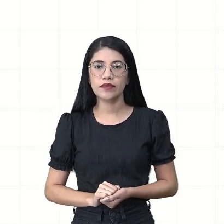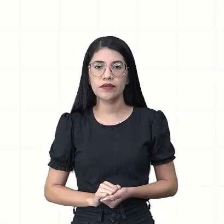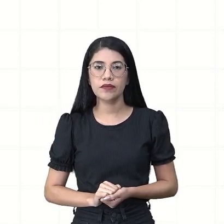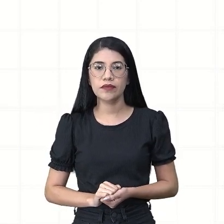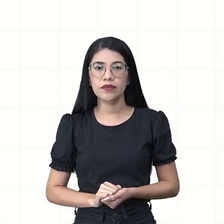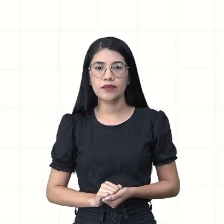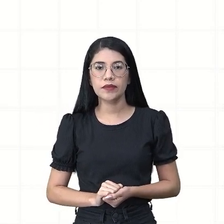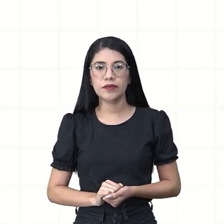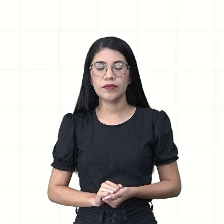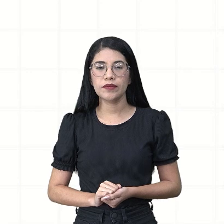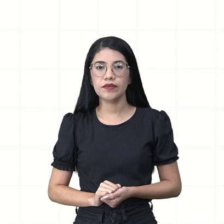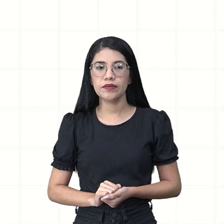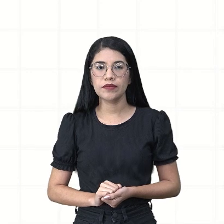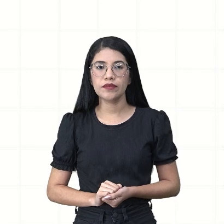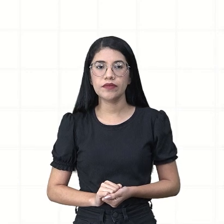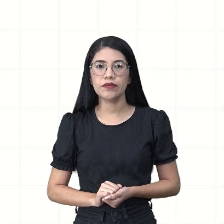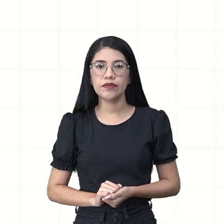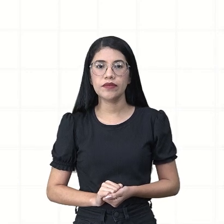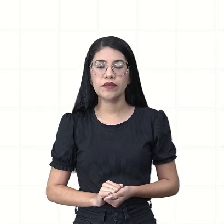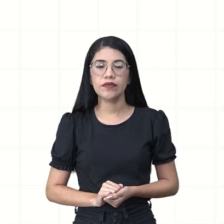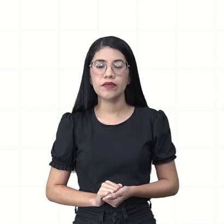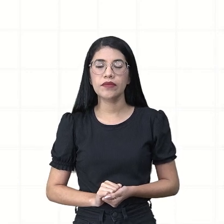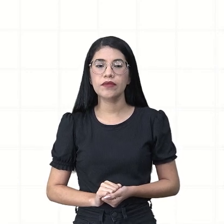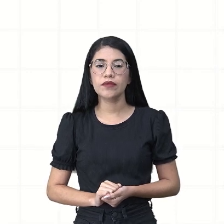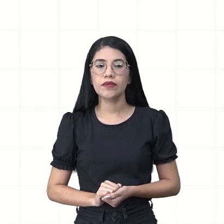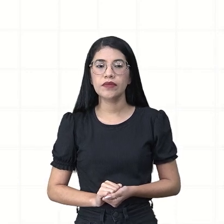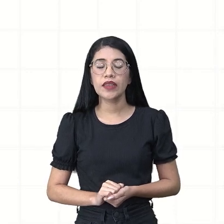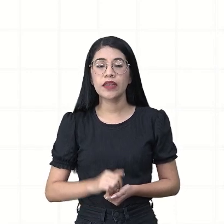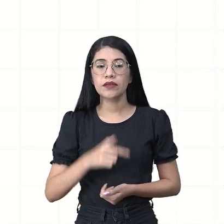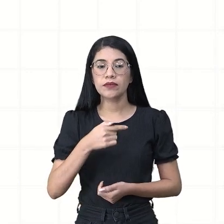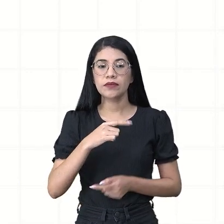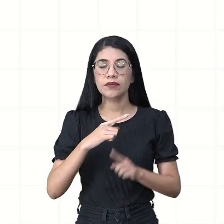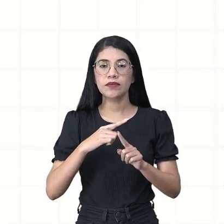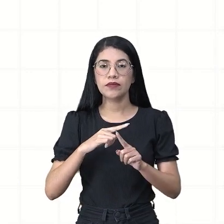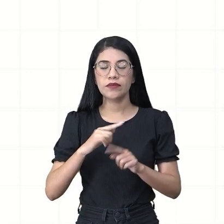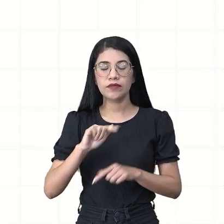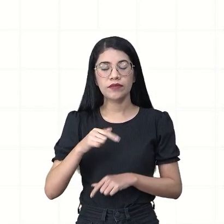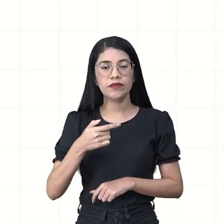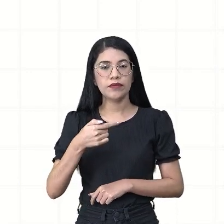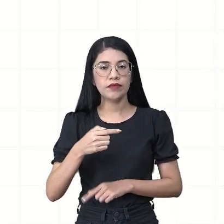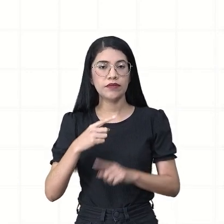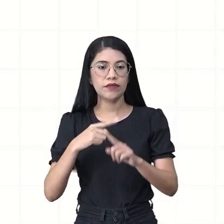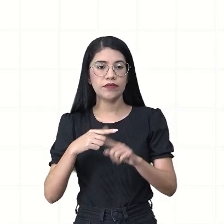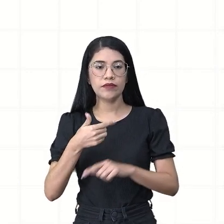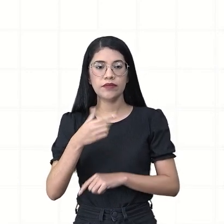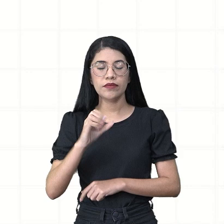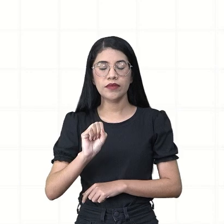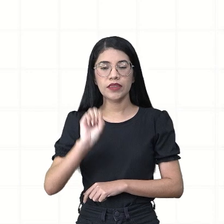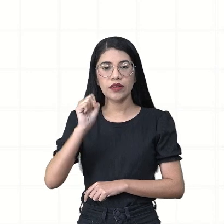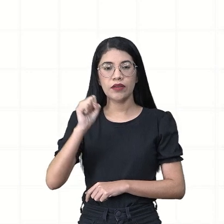750 milhões. Então, 7,5 vezes 10 oitava é igual a